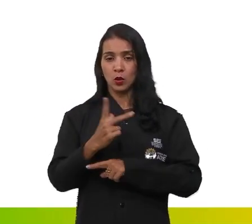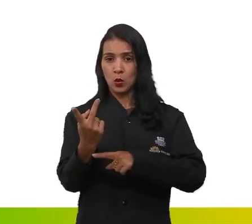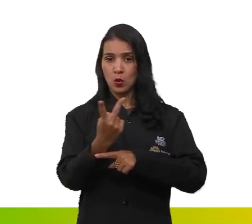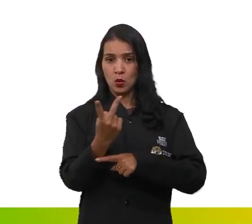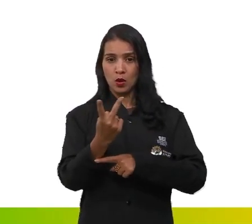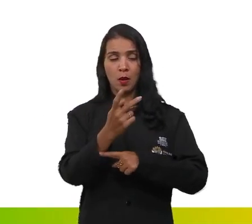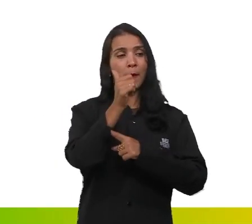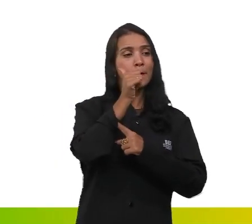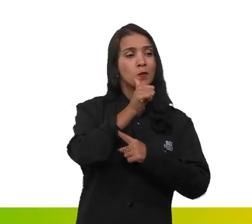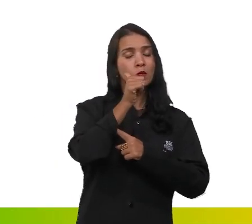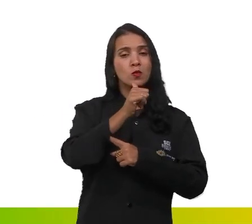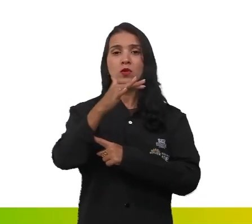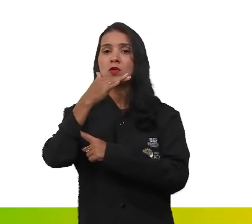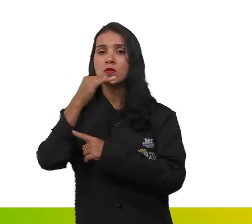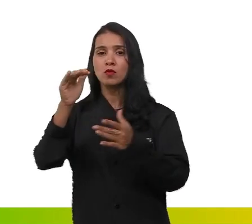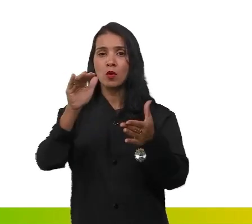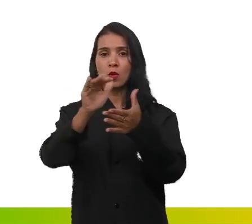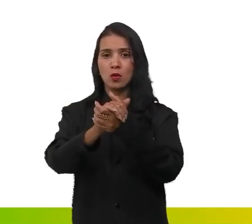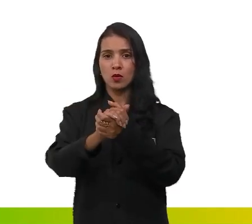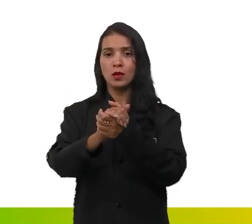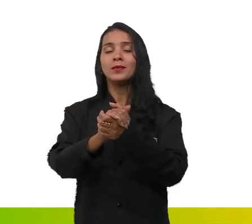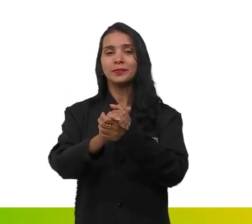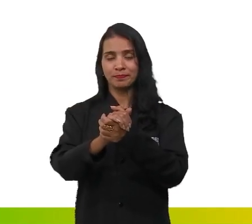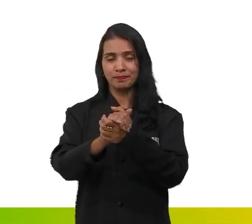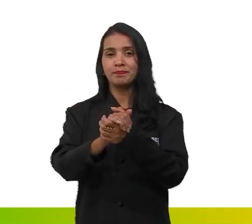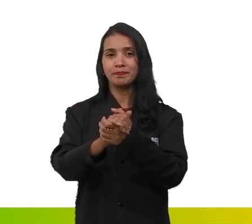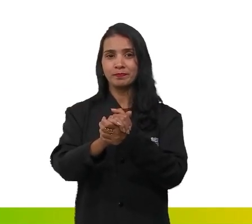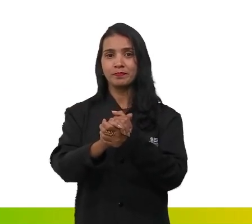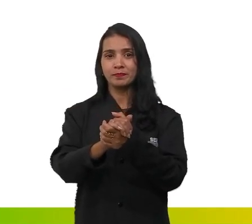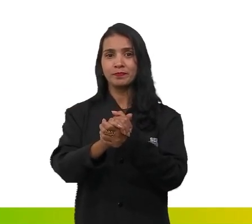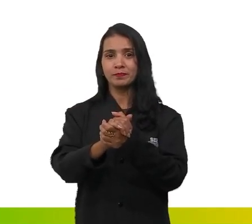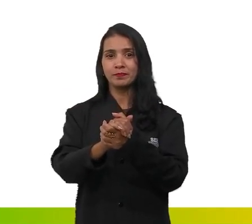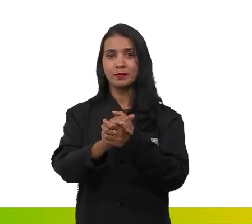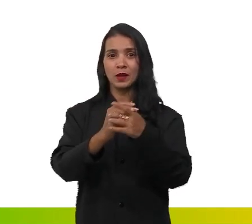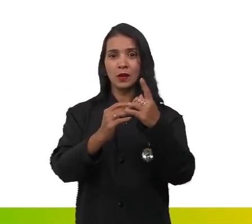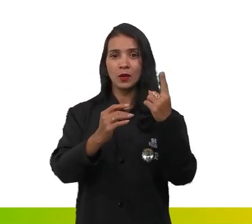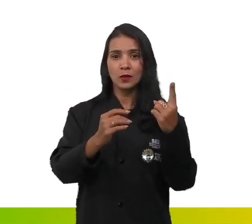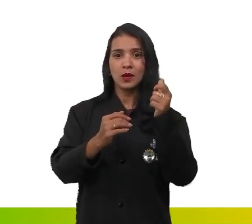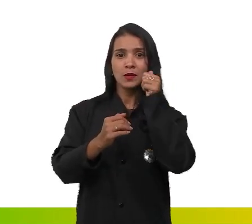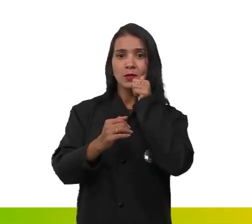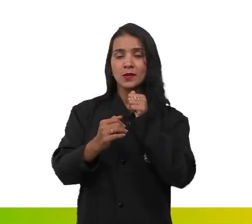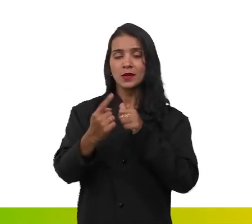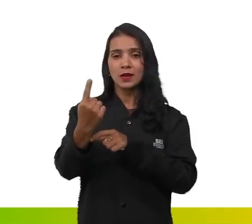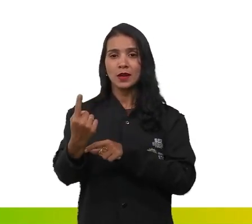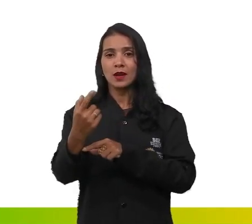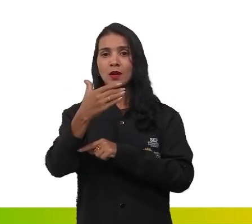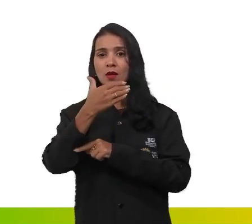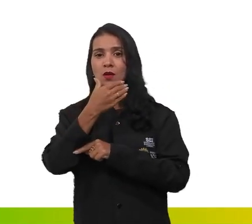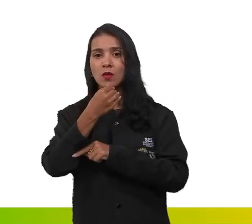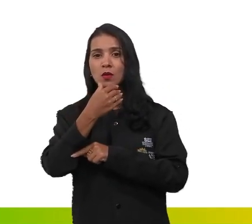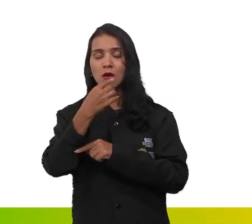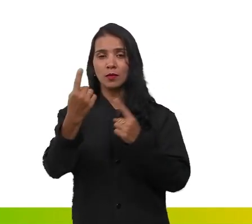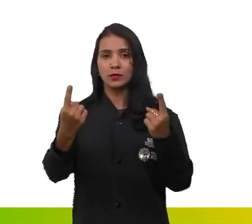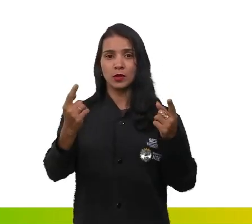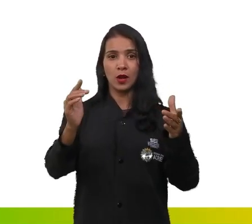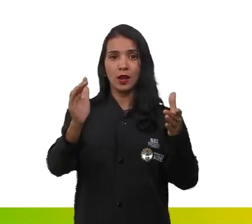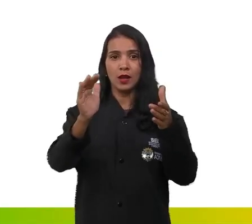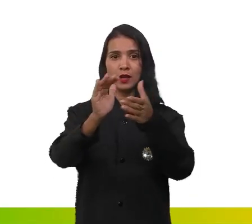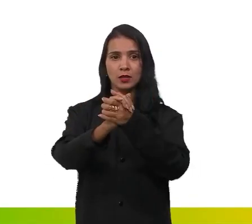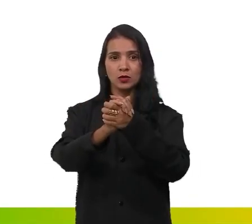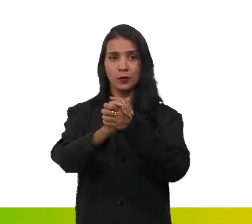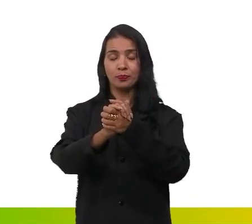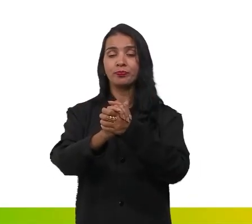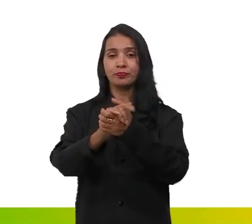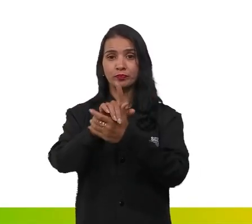uma mulher casou com um homem, que tá, o quê? Com hipertricose auricular, ou seja,